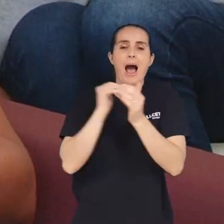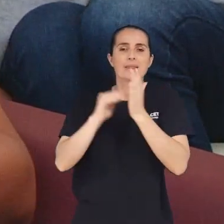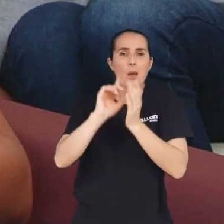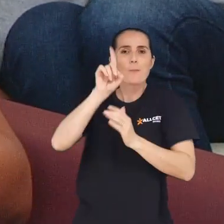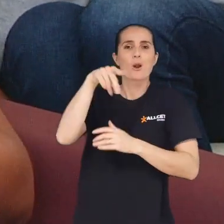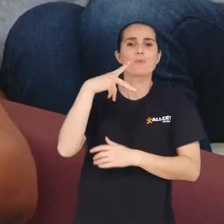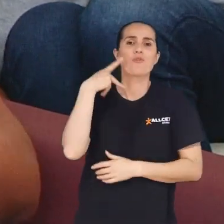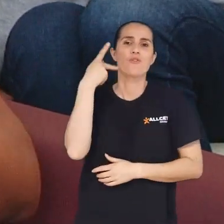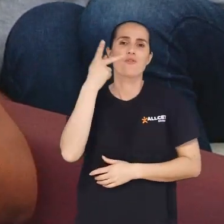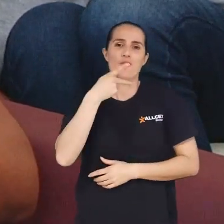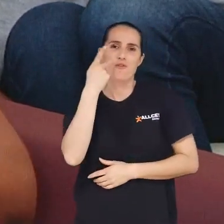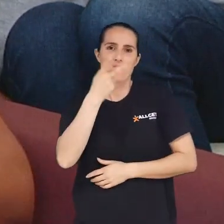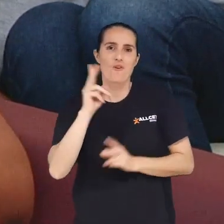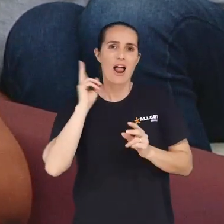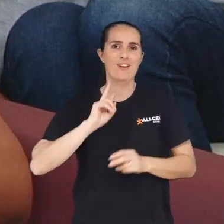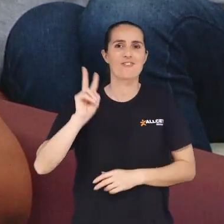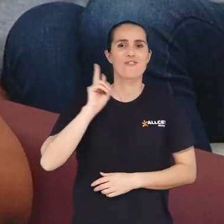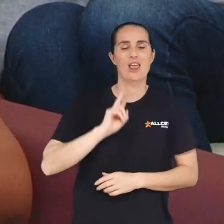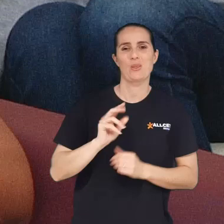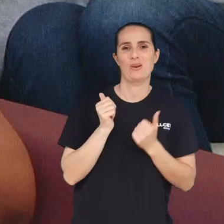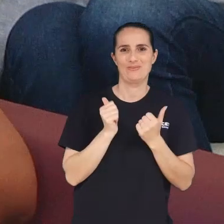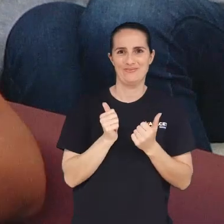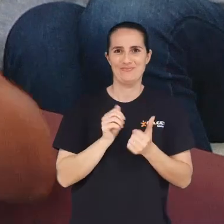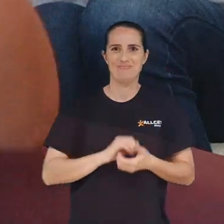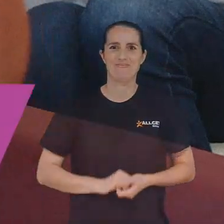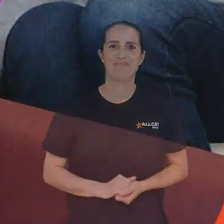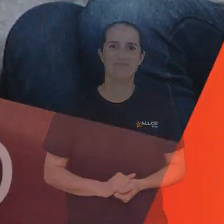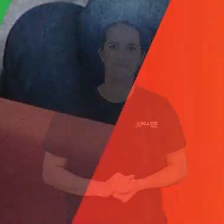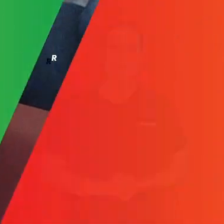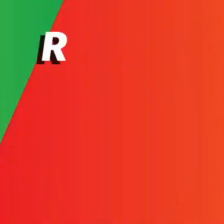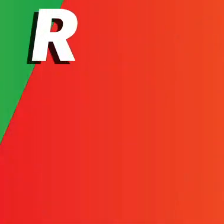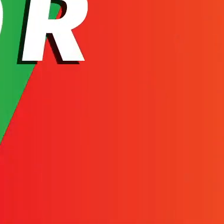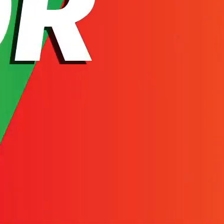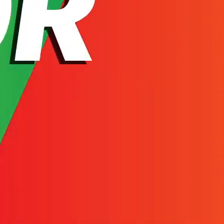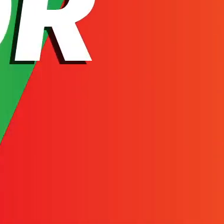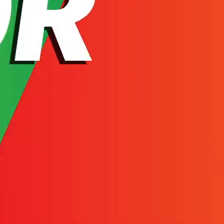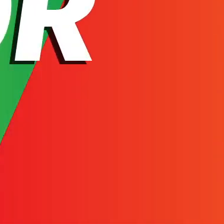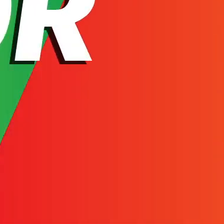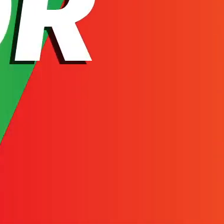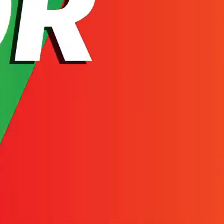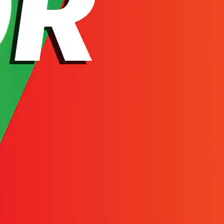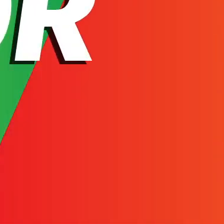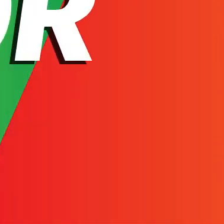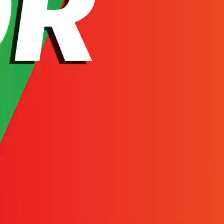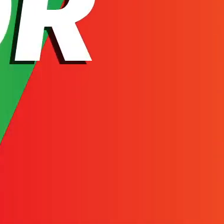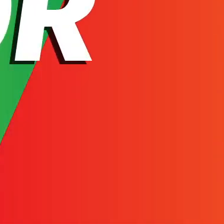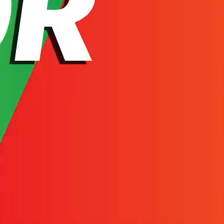Um grande abraço e até o próximo Fala Vereador!